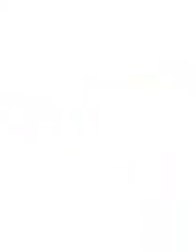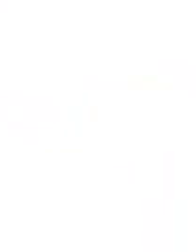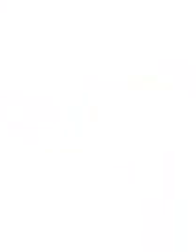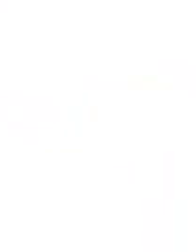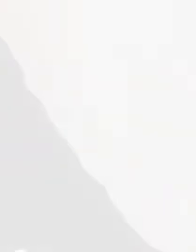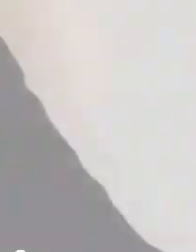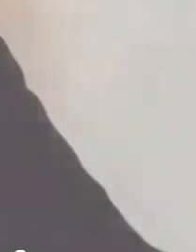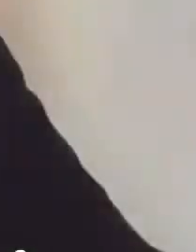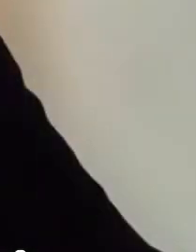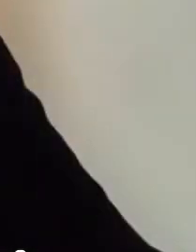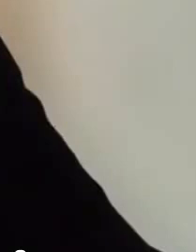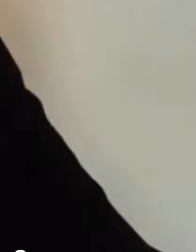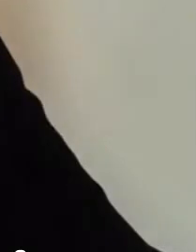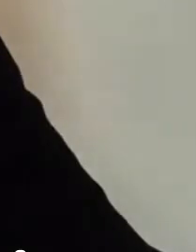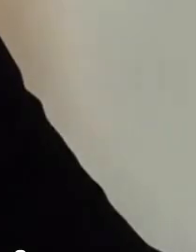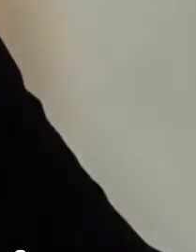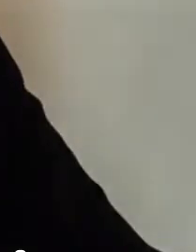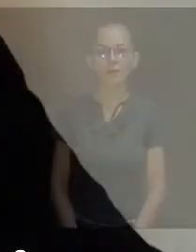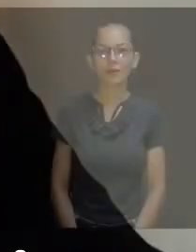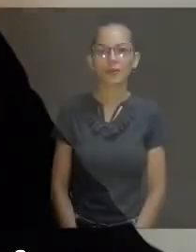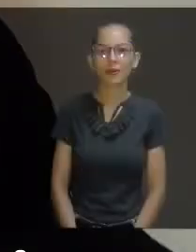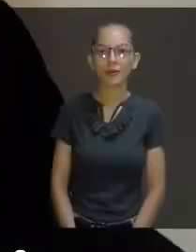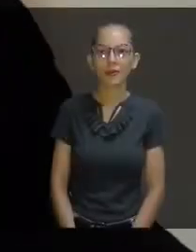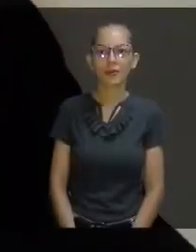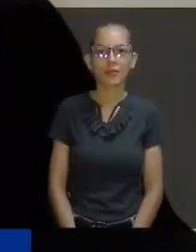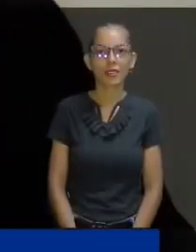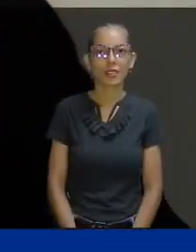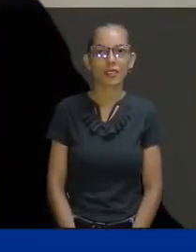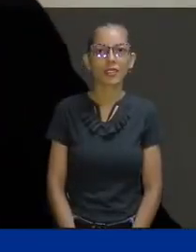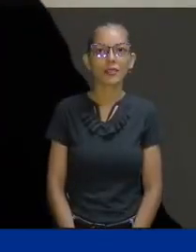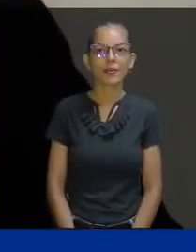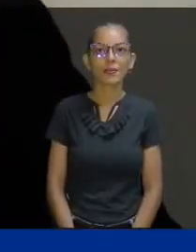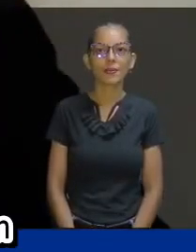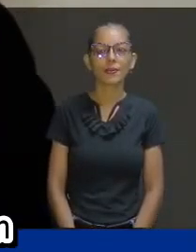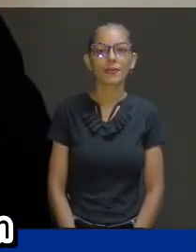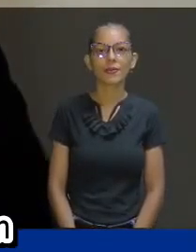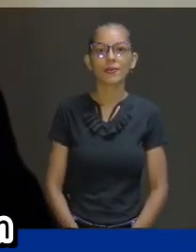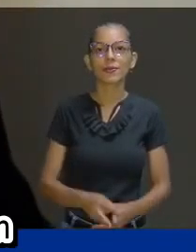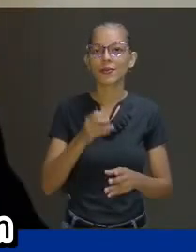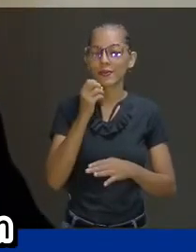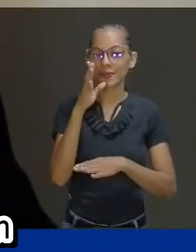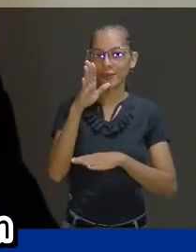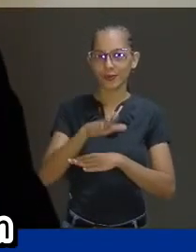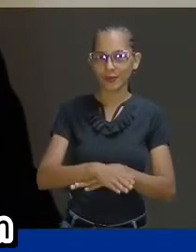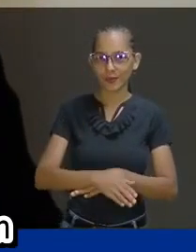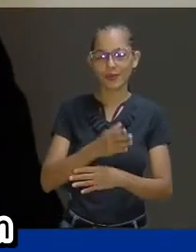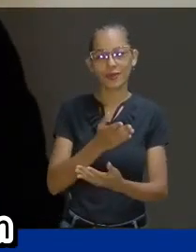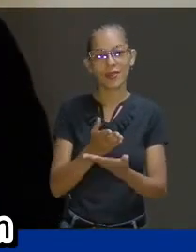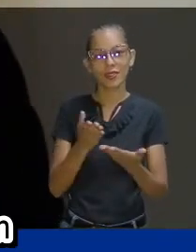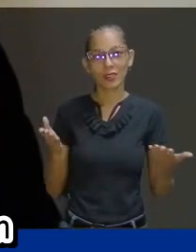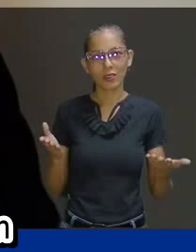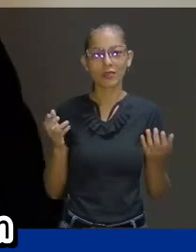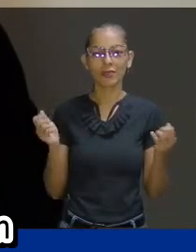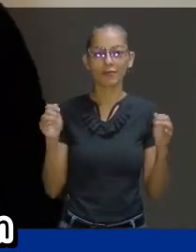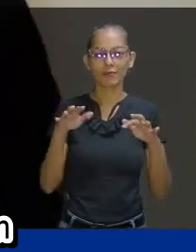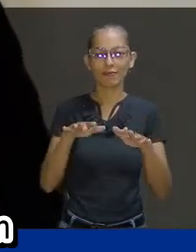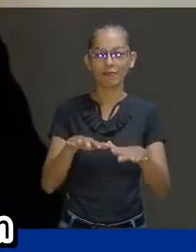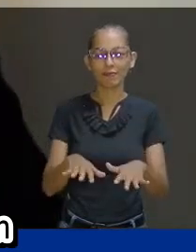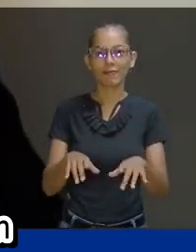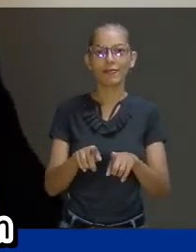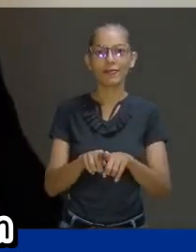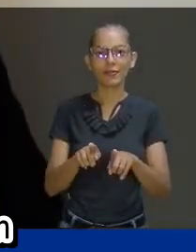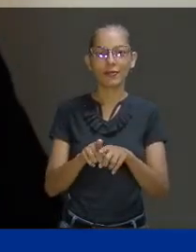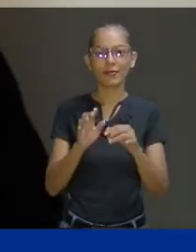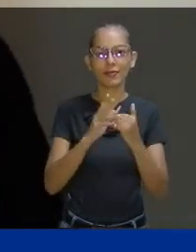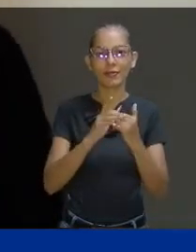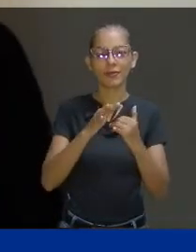A tela com fundo branco, selo de premiação diamante. Boa tarde a todos e todas que nos acompanham em mais uma